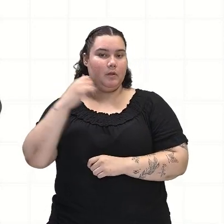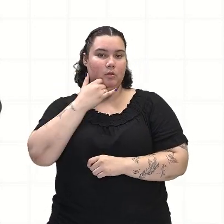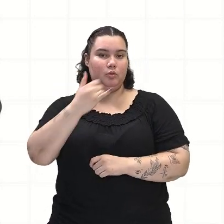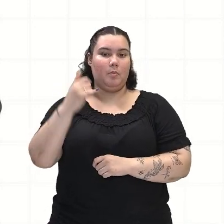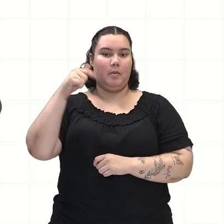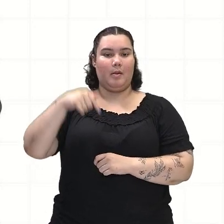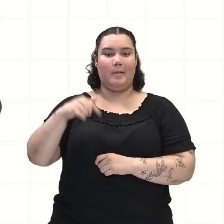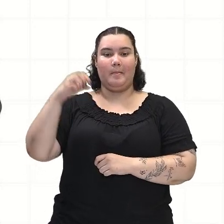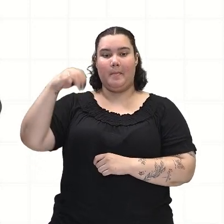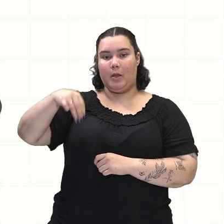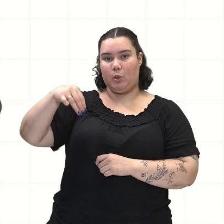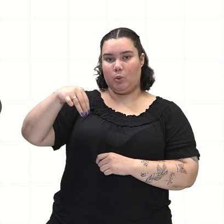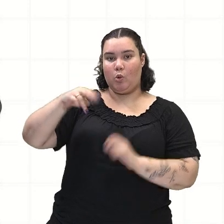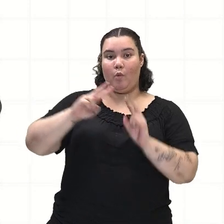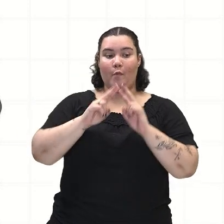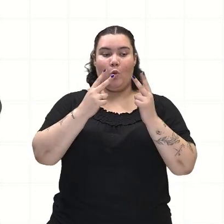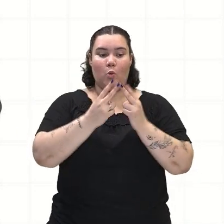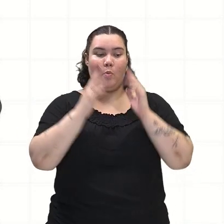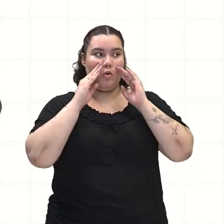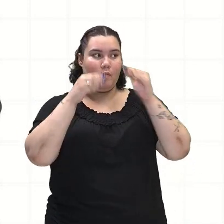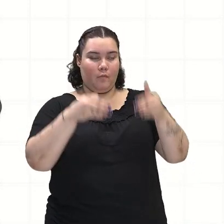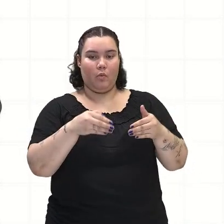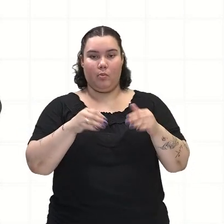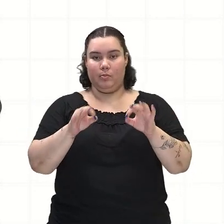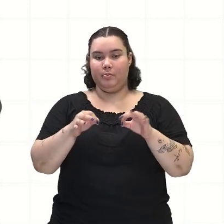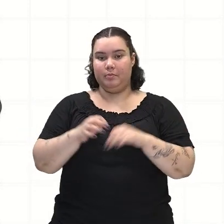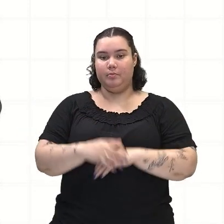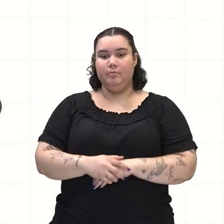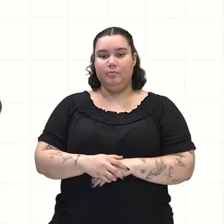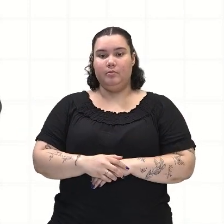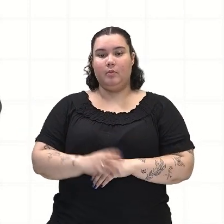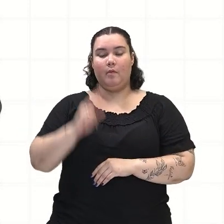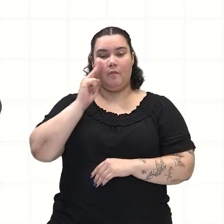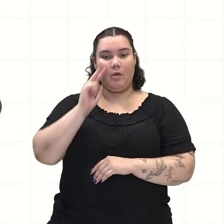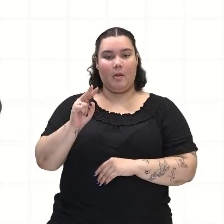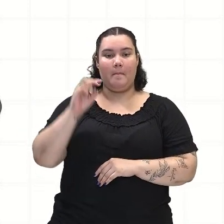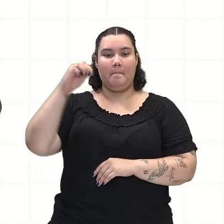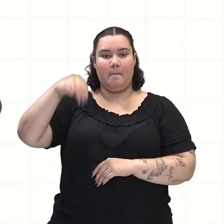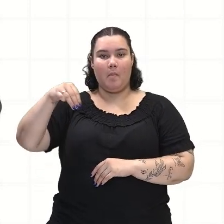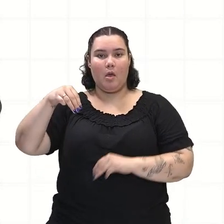para volume. Então, observa as unidades. Está em metro e está